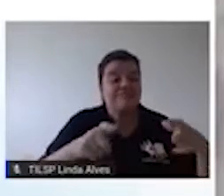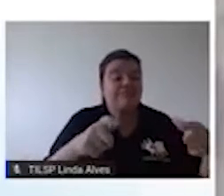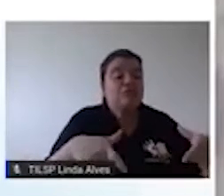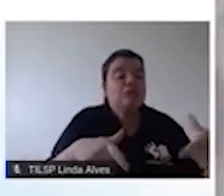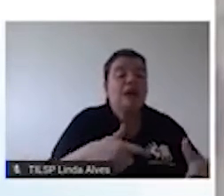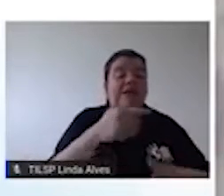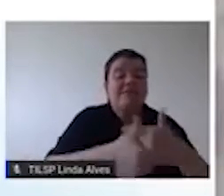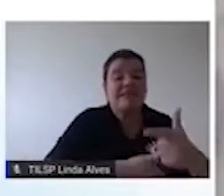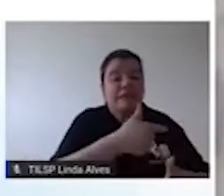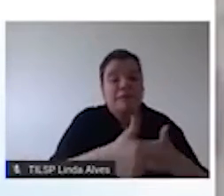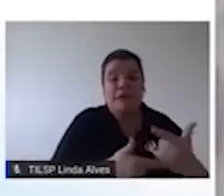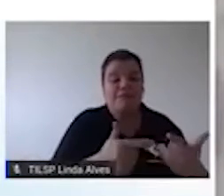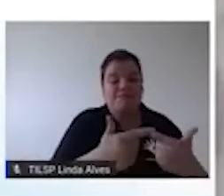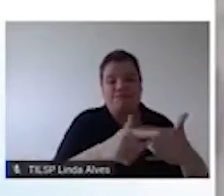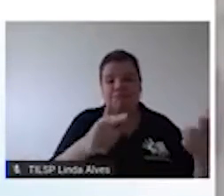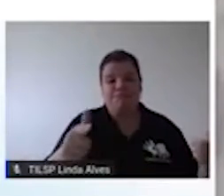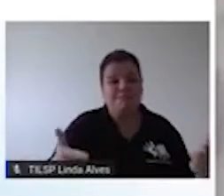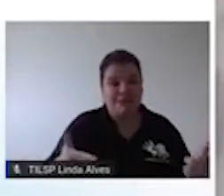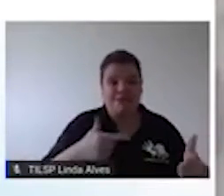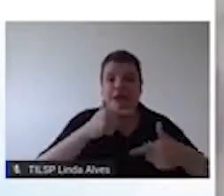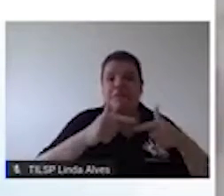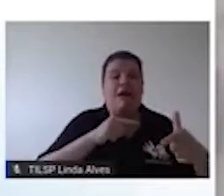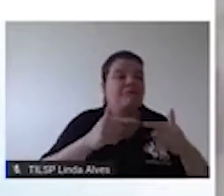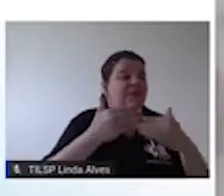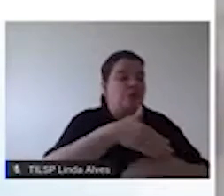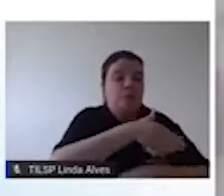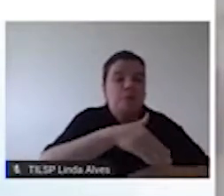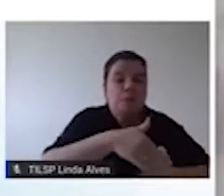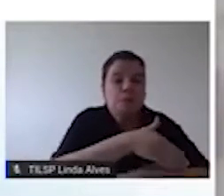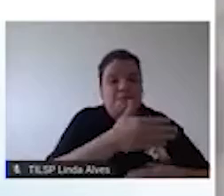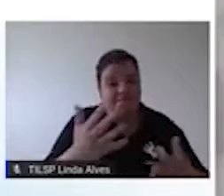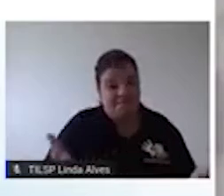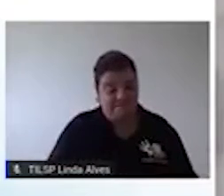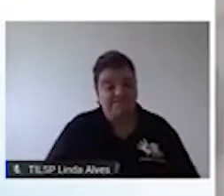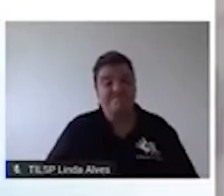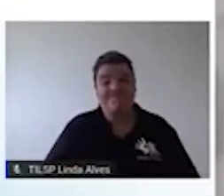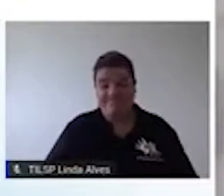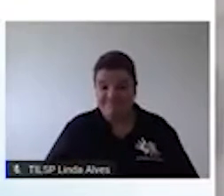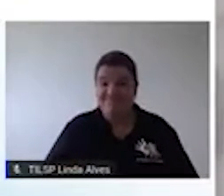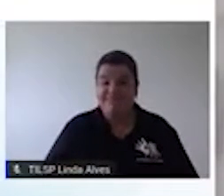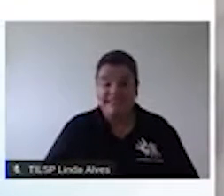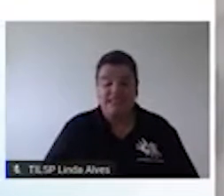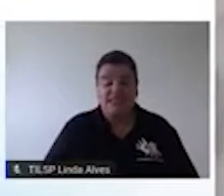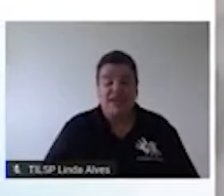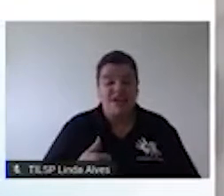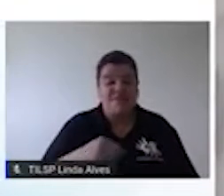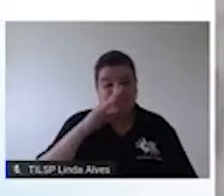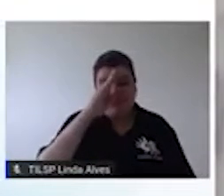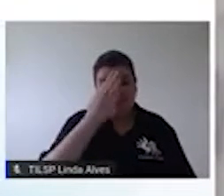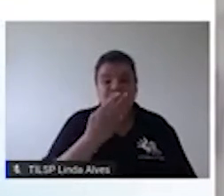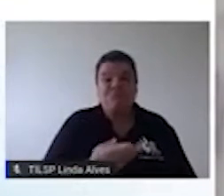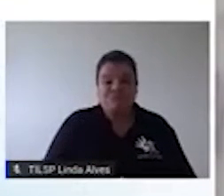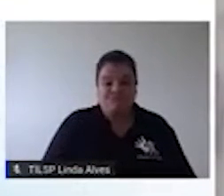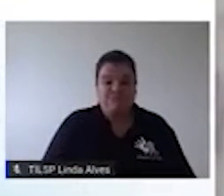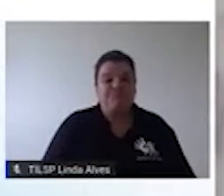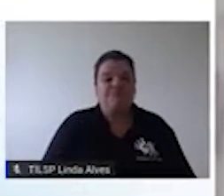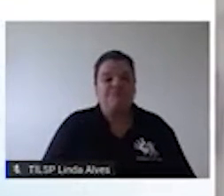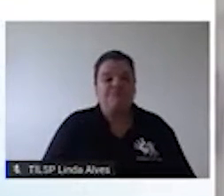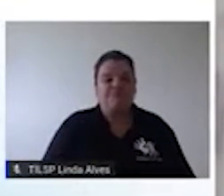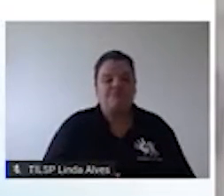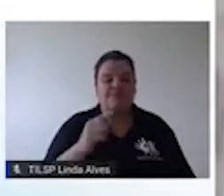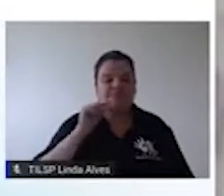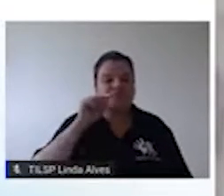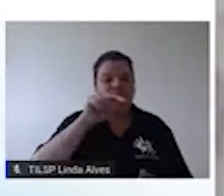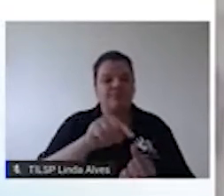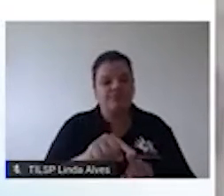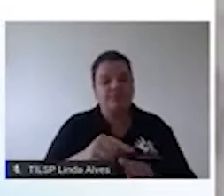para exercer o seu trabalho. Não é? Então, eu creio que a ideia